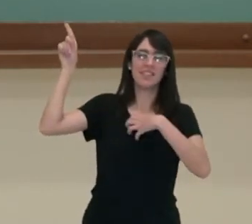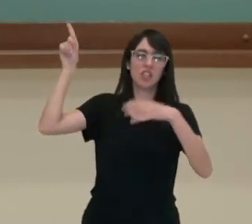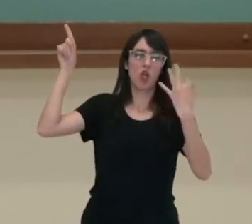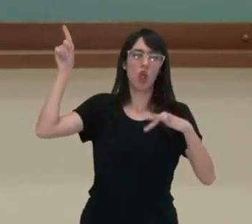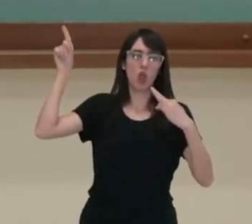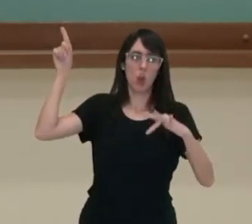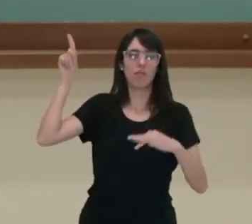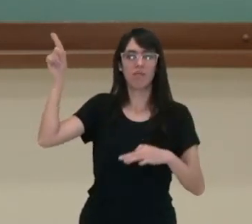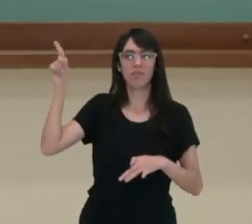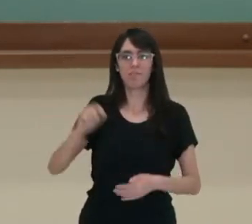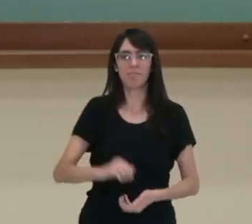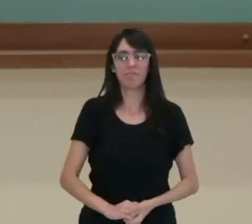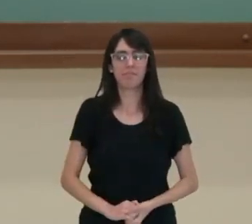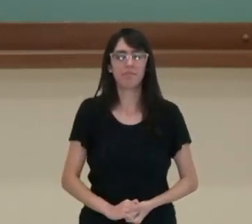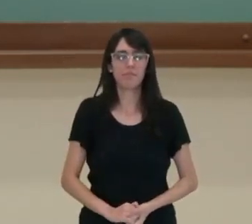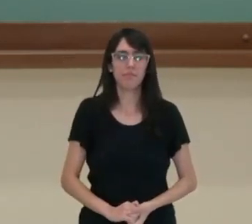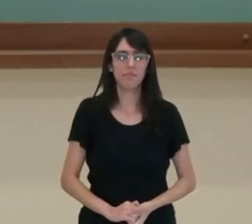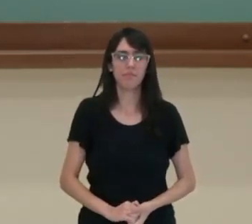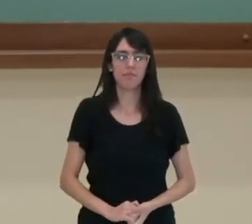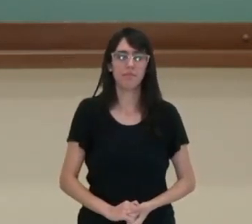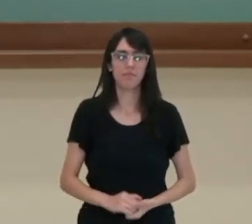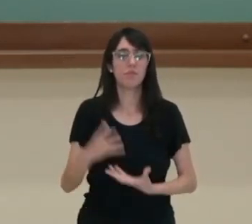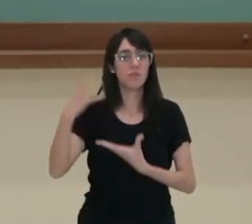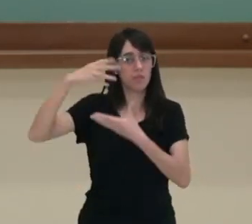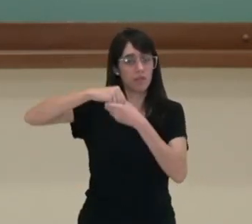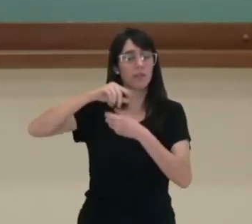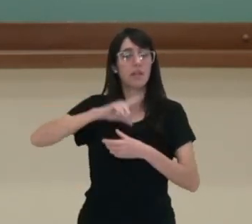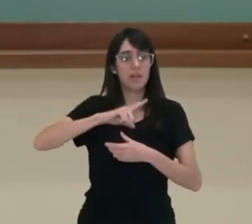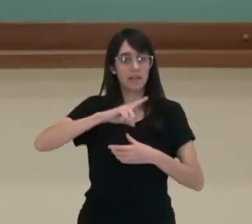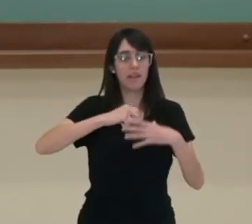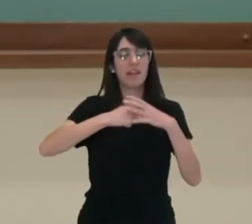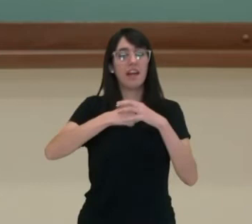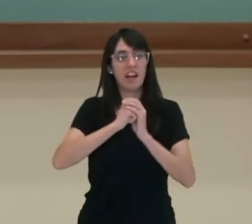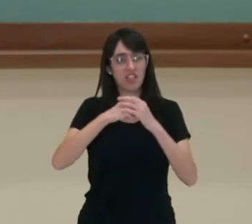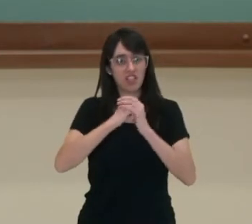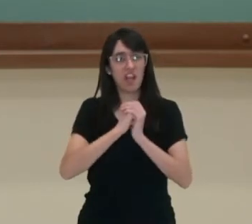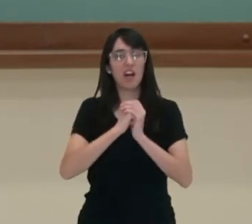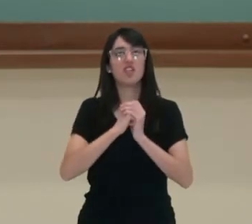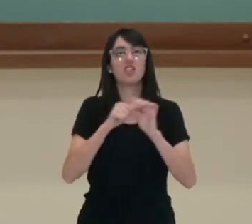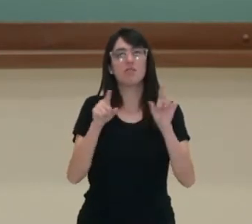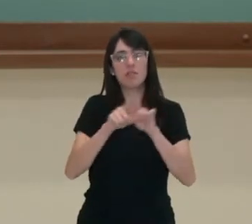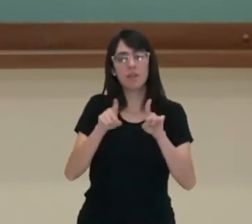né? E ele é formado por cartilagem hialina e elástica.